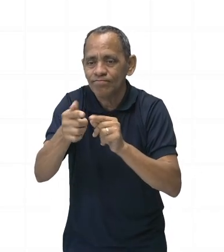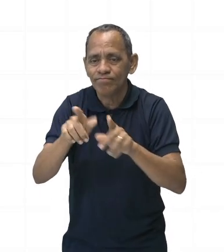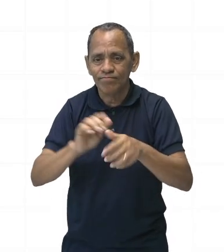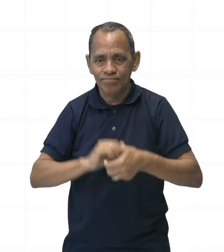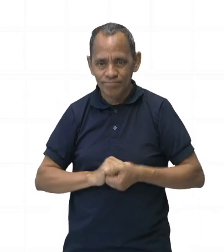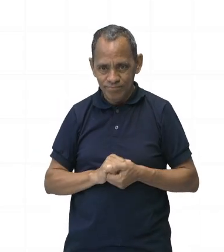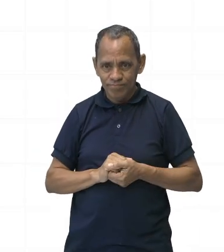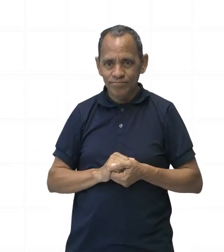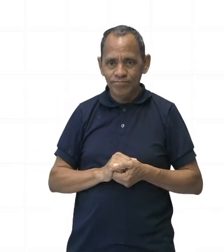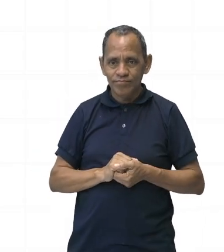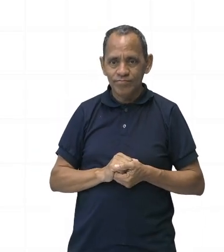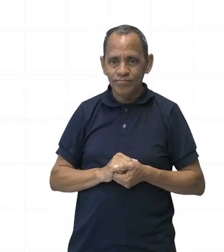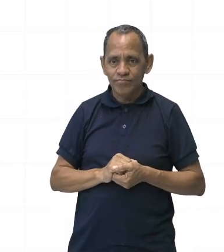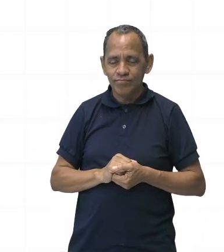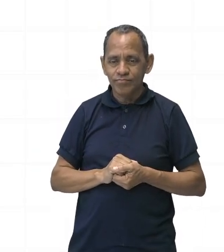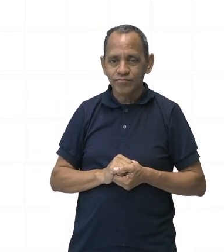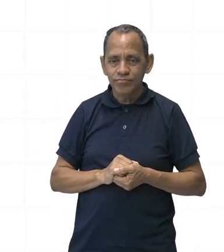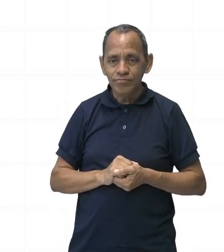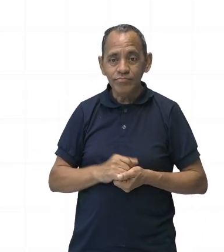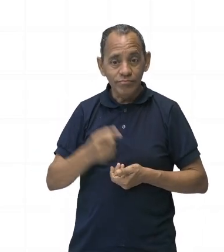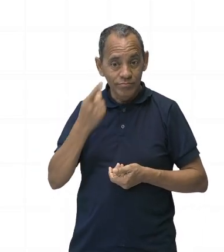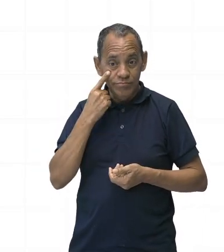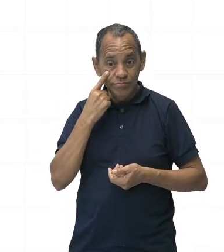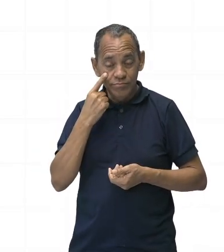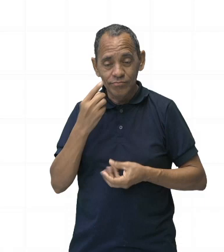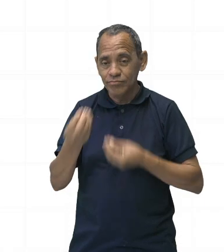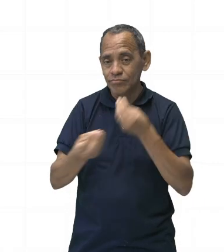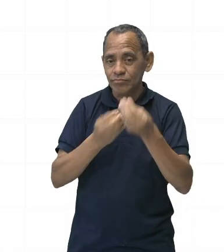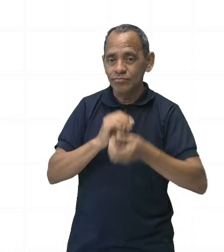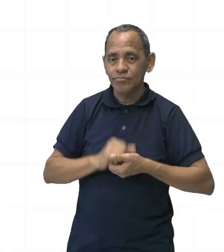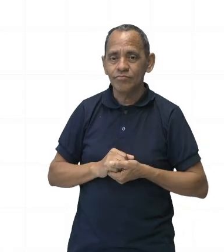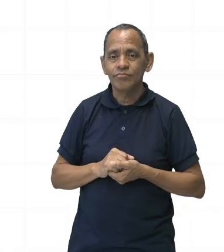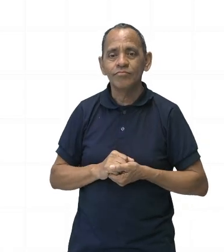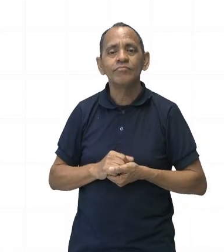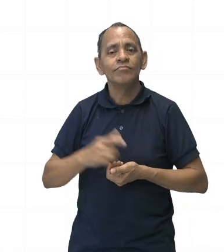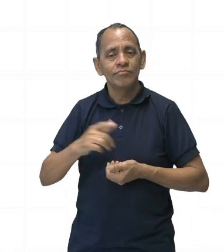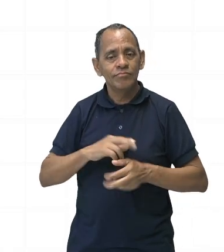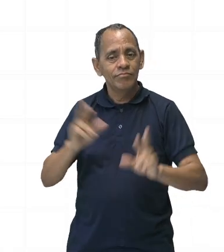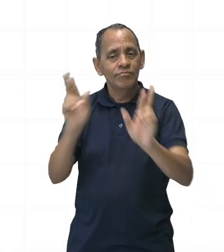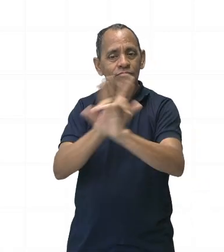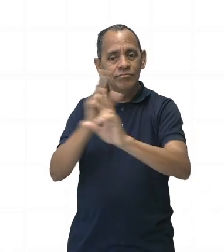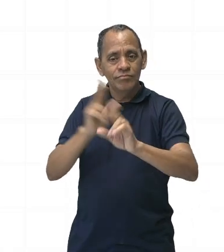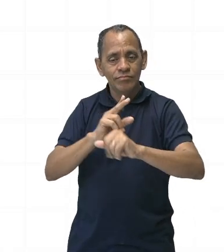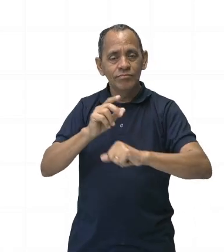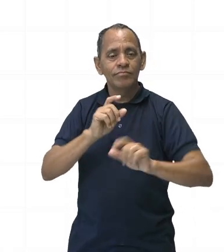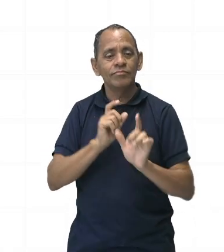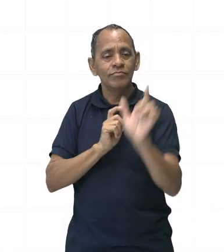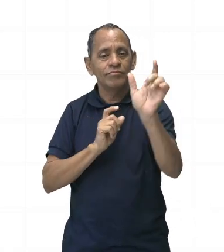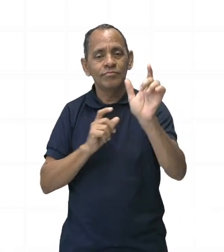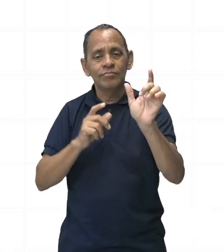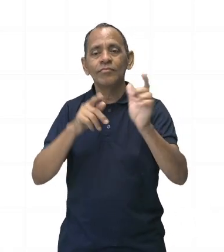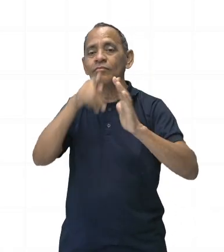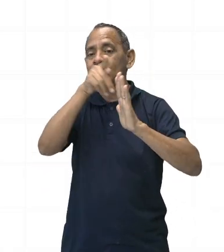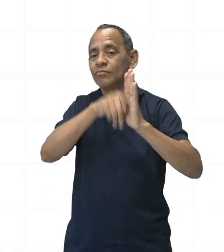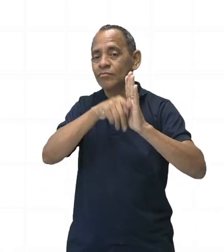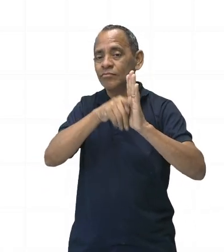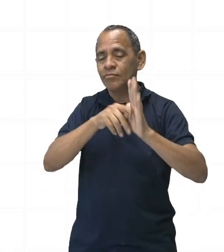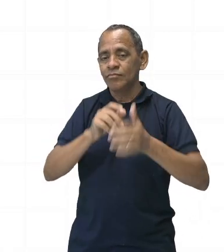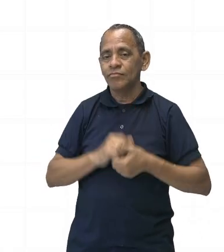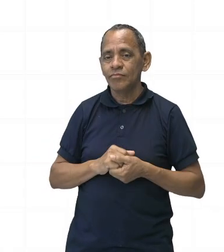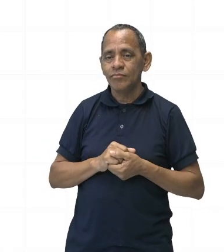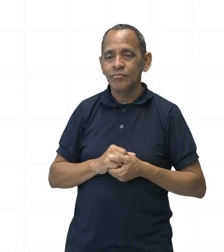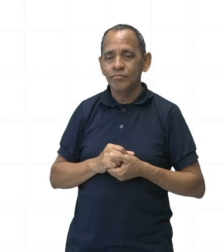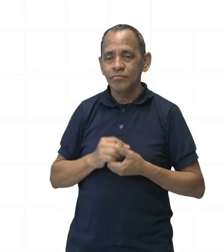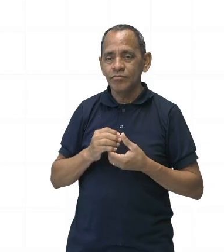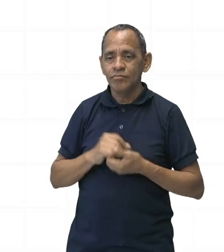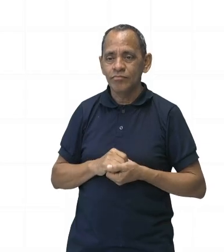né? Então, esse enxergar além do hoje tem tudo a ver com a etimologia da palavra projeto, né?